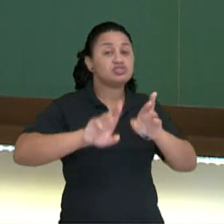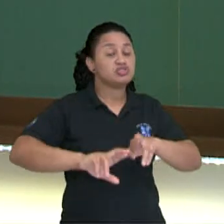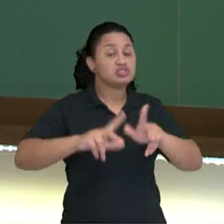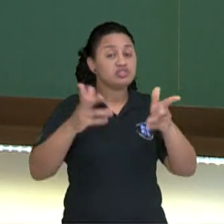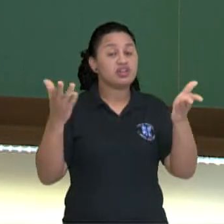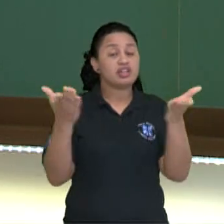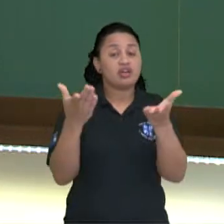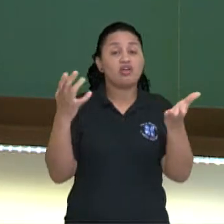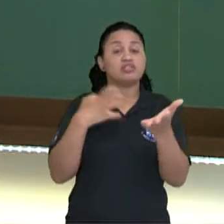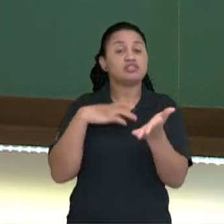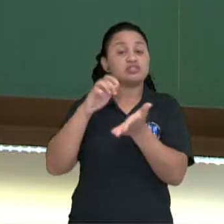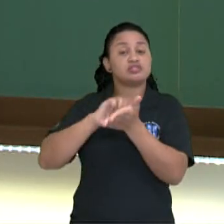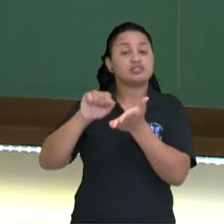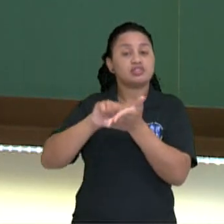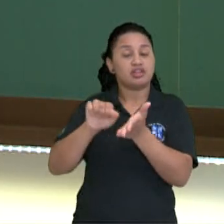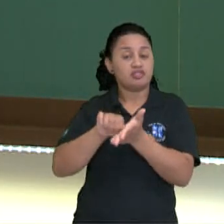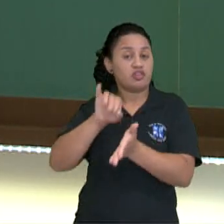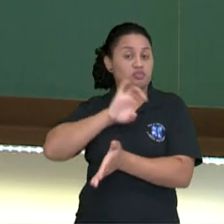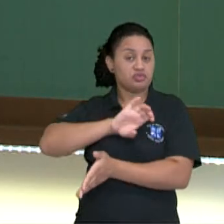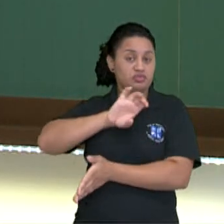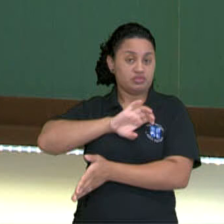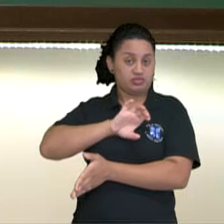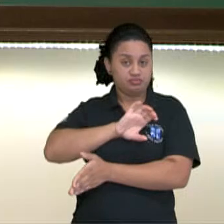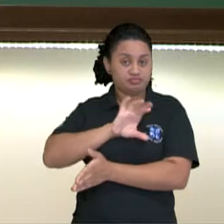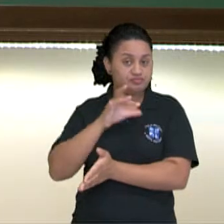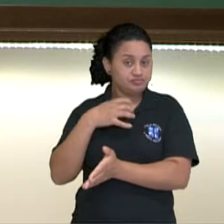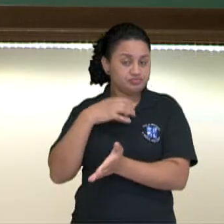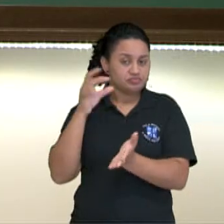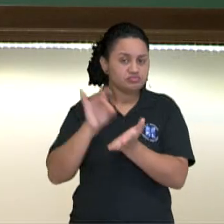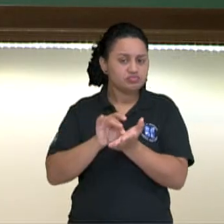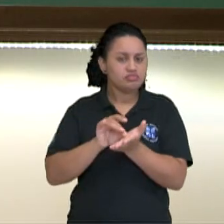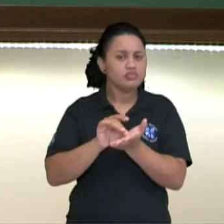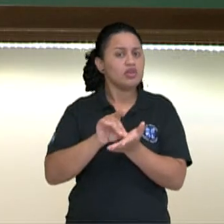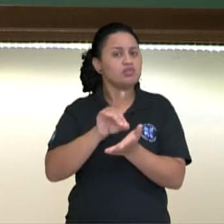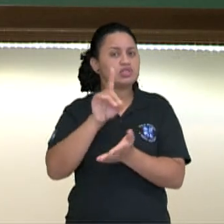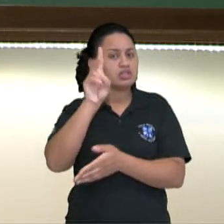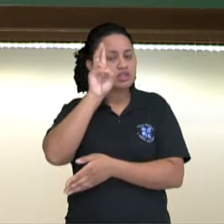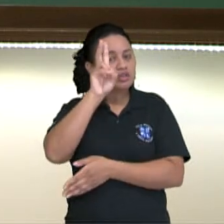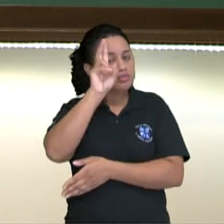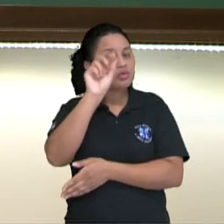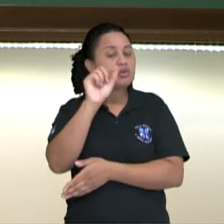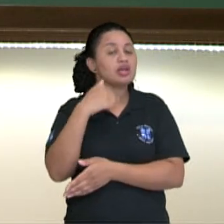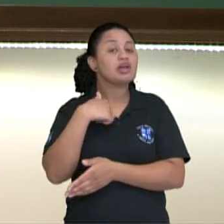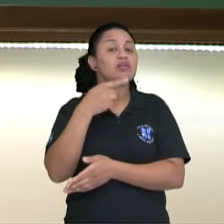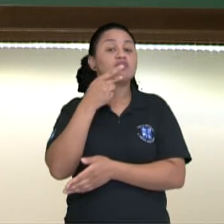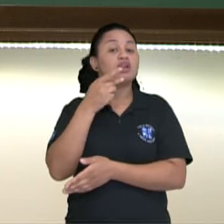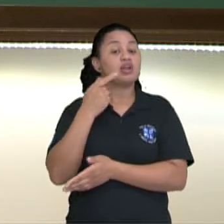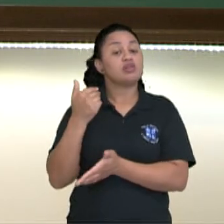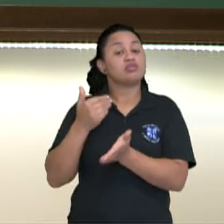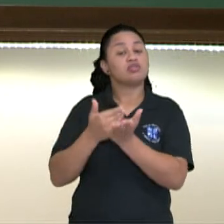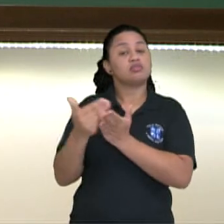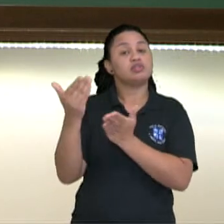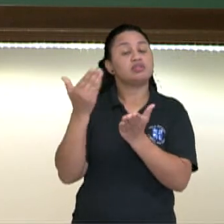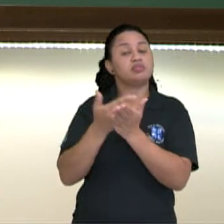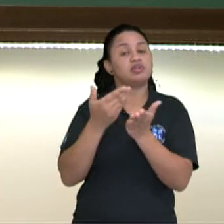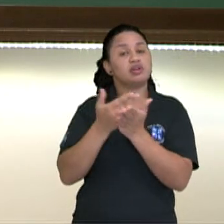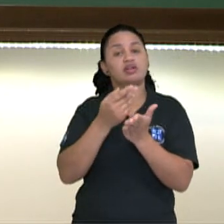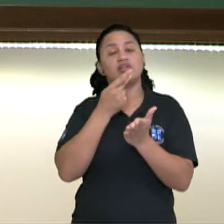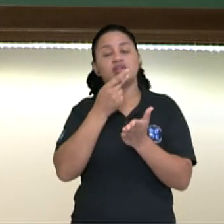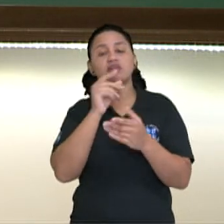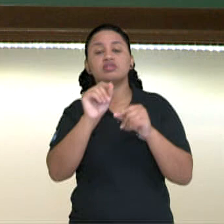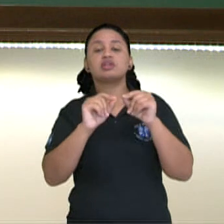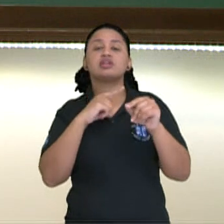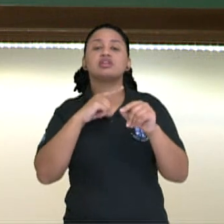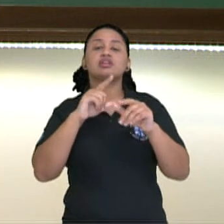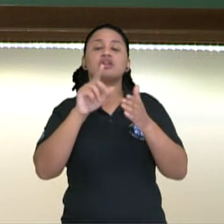ortografia oficial da língua portuguesa. Você deve se lembrar também que eu iniciei a aula falando para você que nós íamos